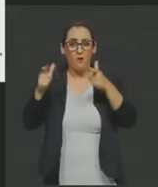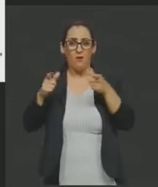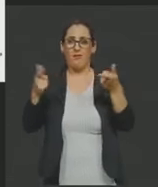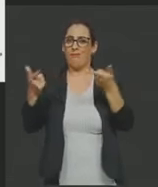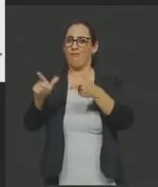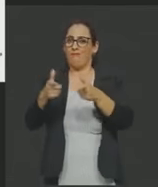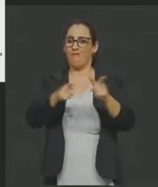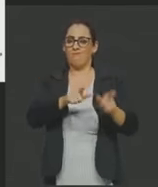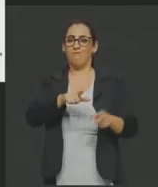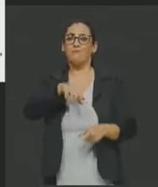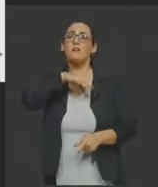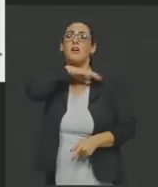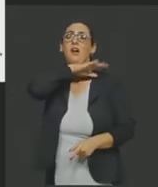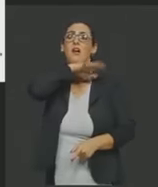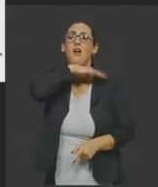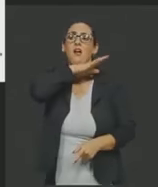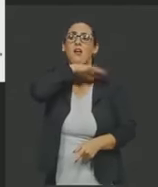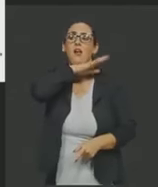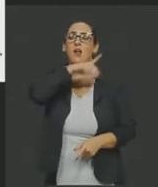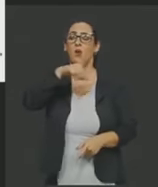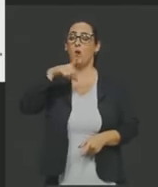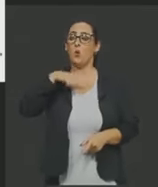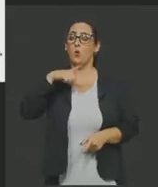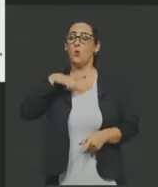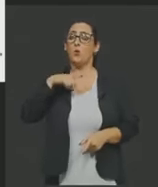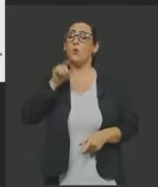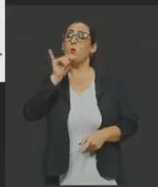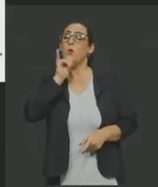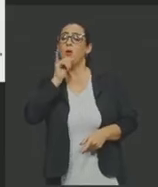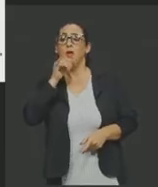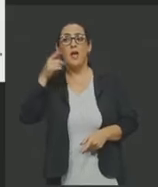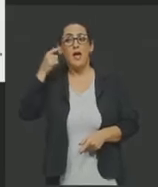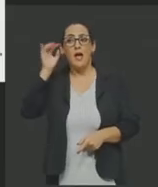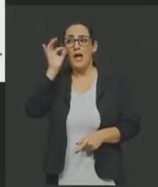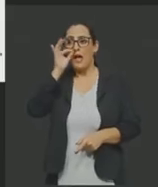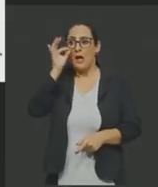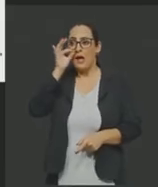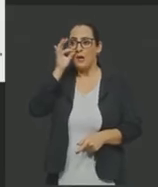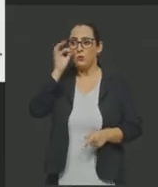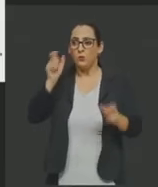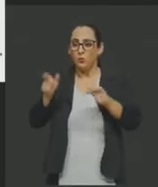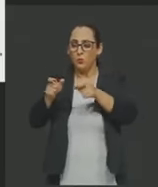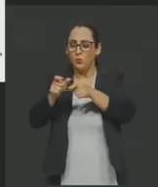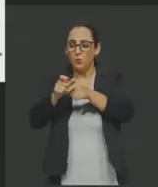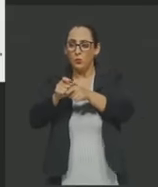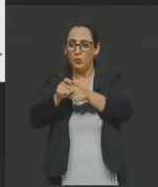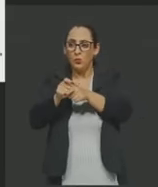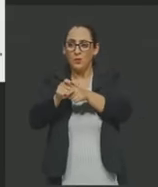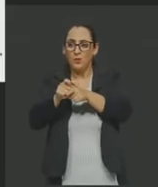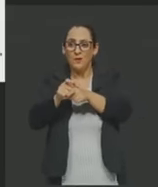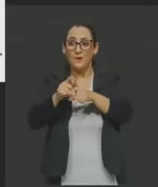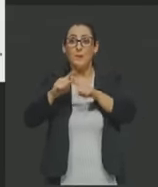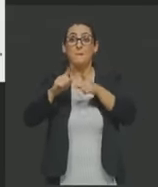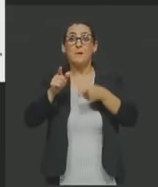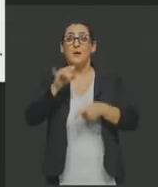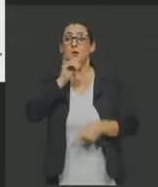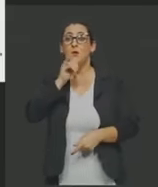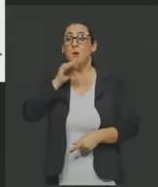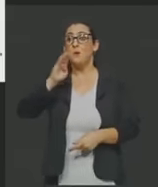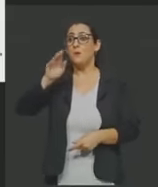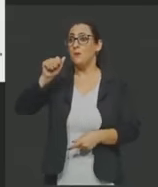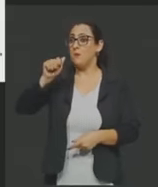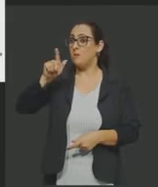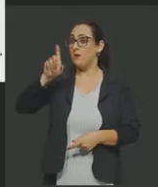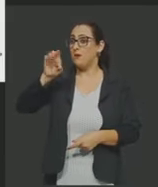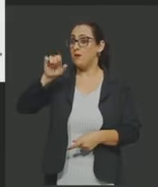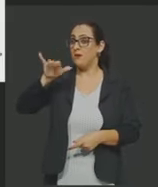cérebros menores, como um rato, um coelho. Existem animais com cérebros maiores, uma baleia, né? Um